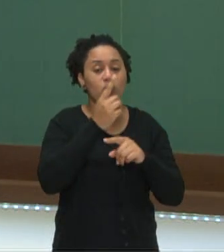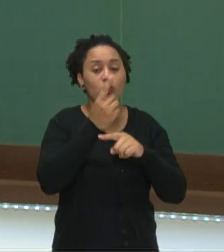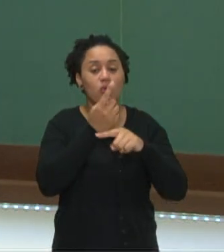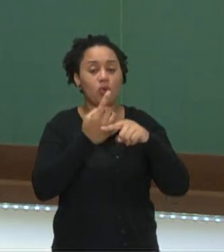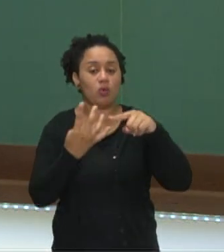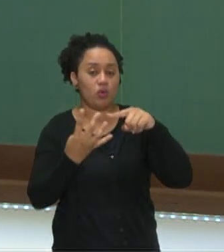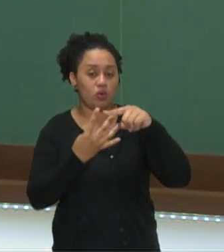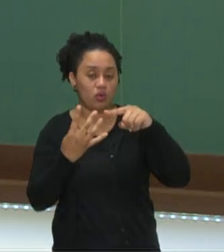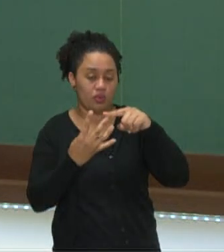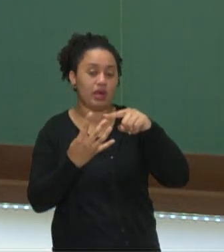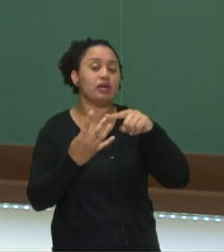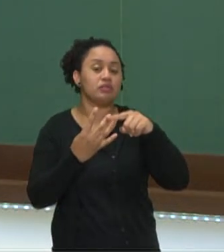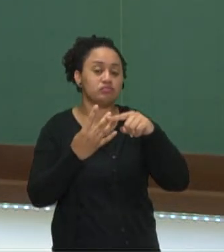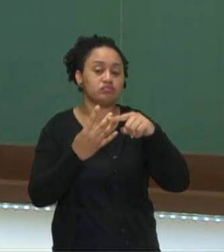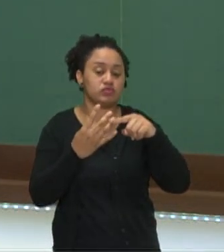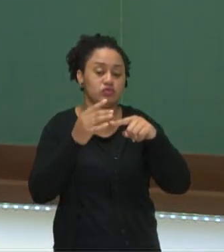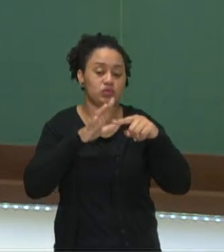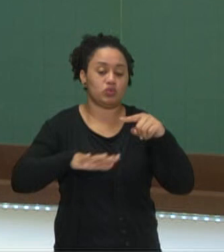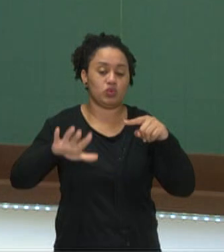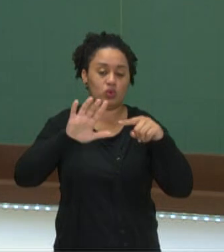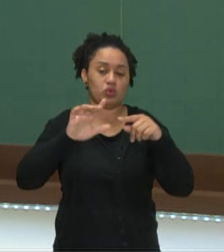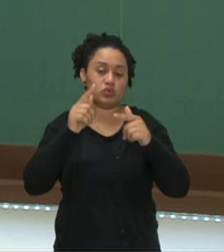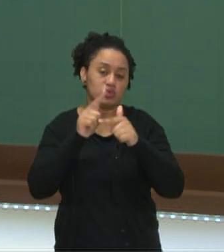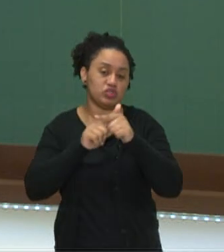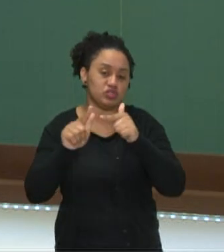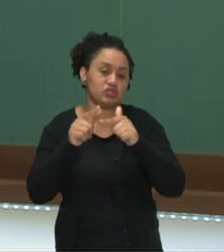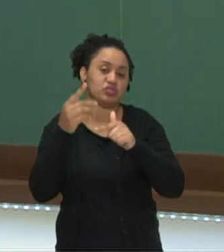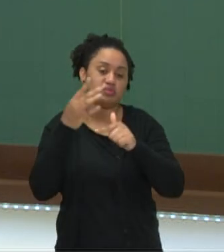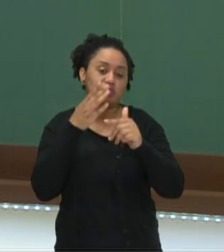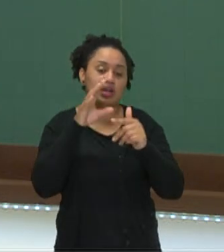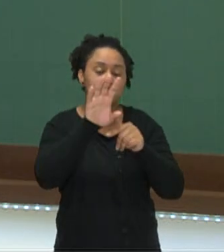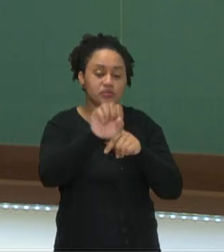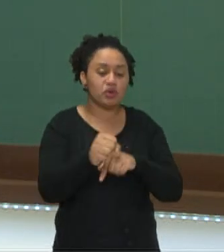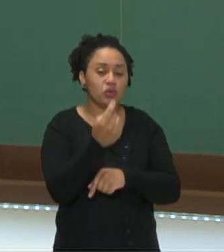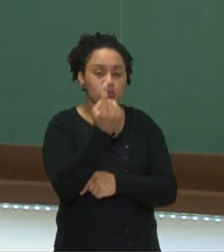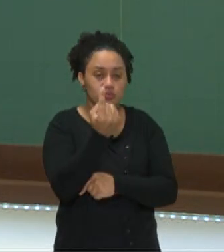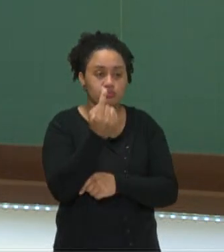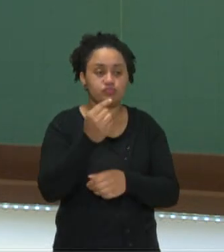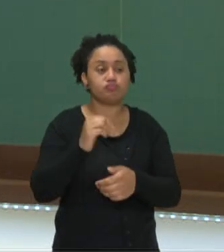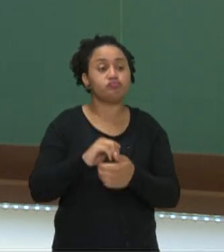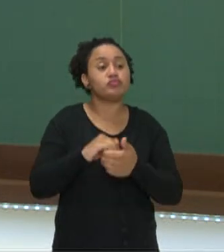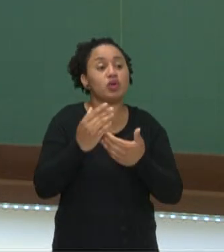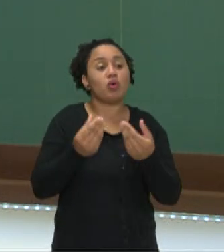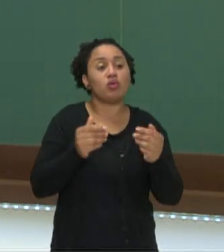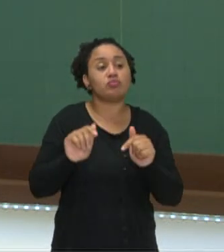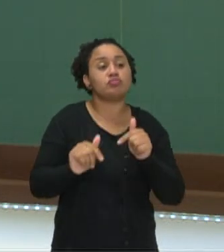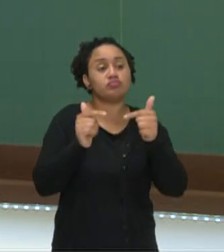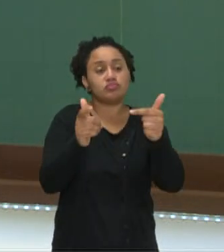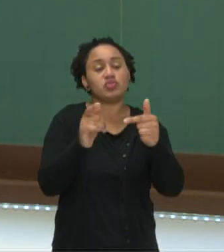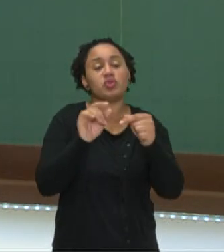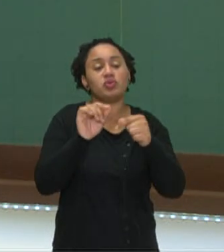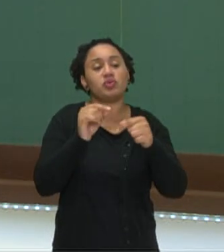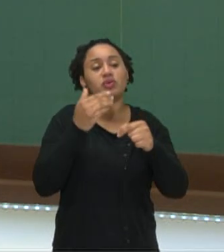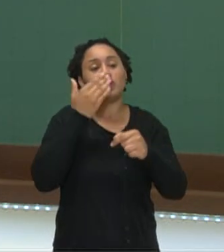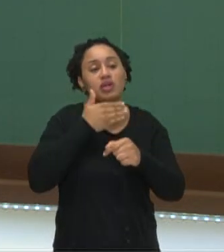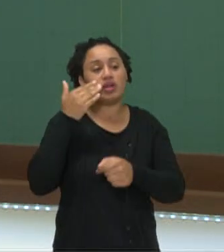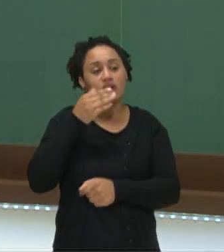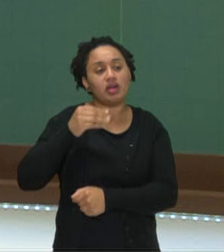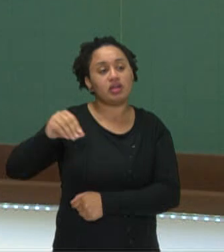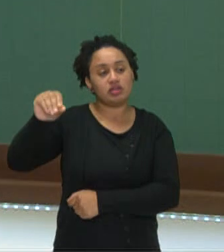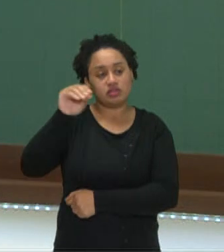1/4. Dividiu o inteiro em 4 partes e pegou uma delas. Então, aqui uma aplicação, né? Tá falando do